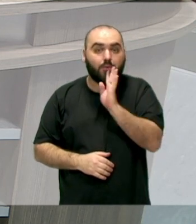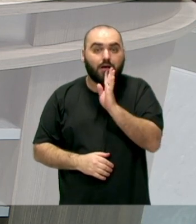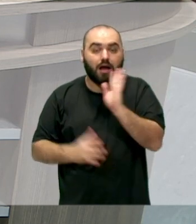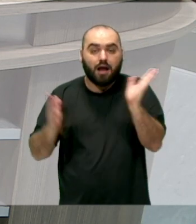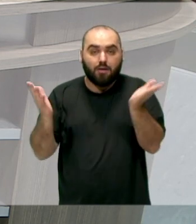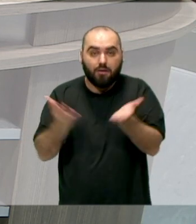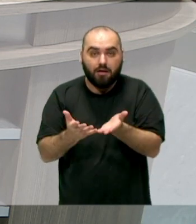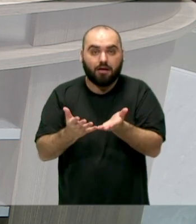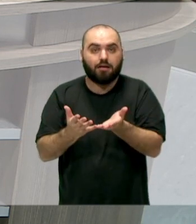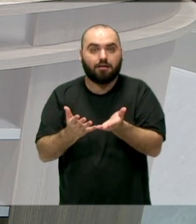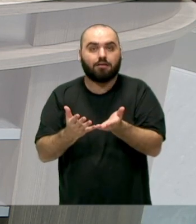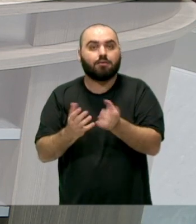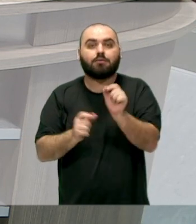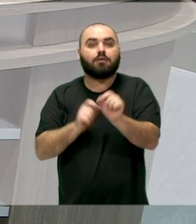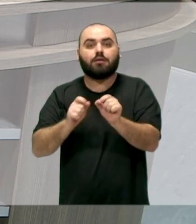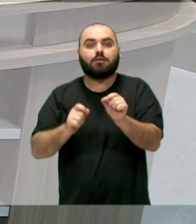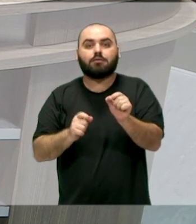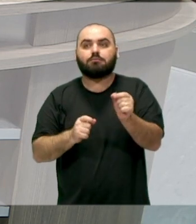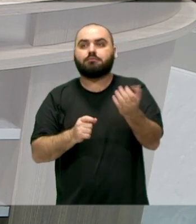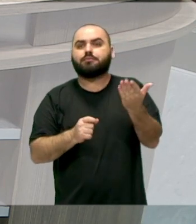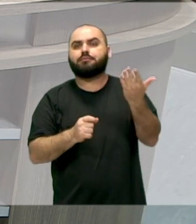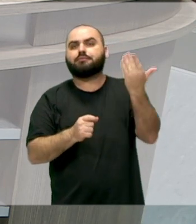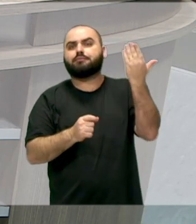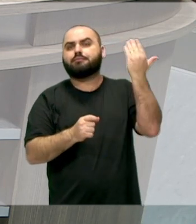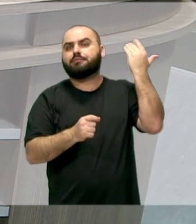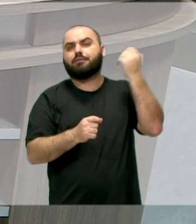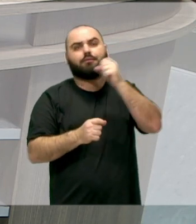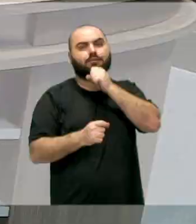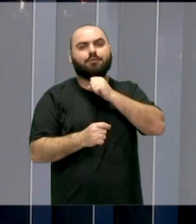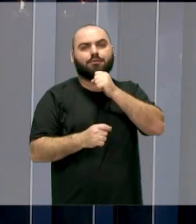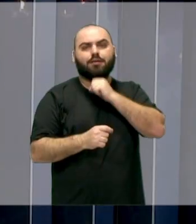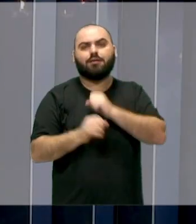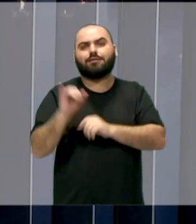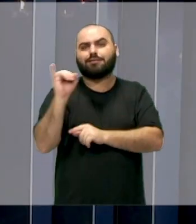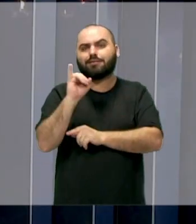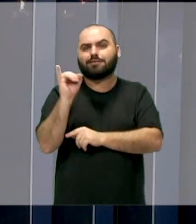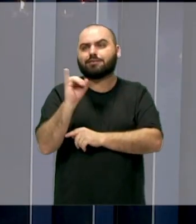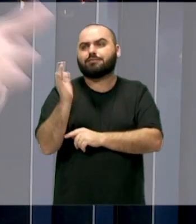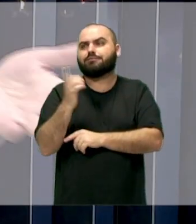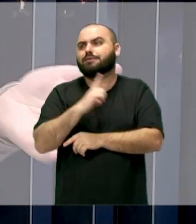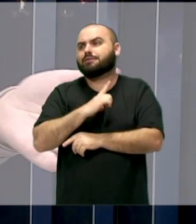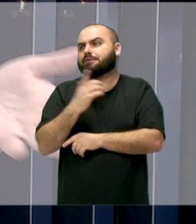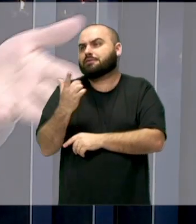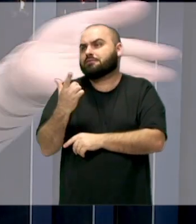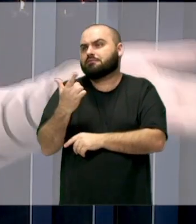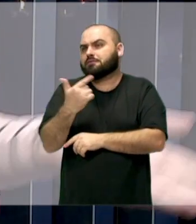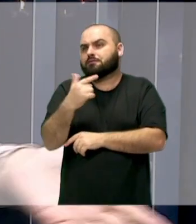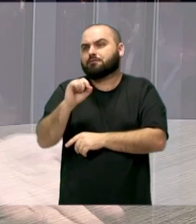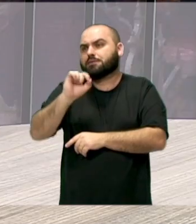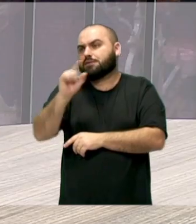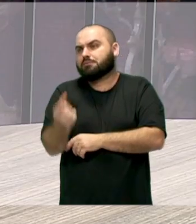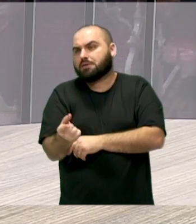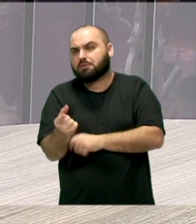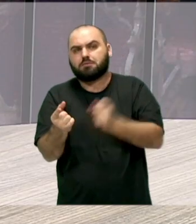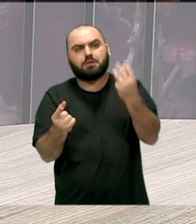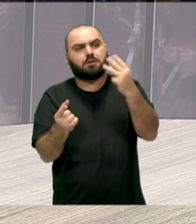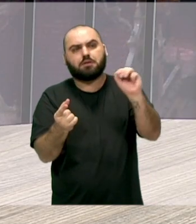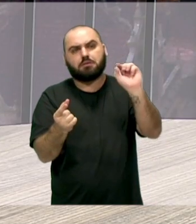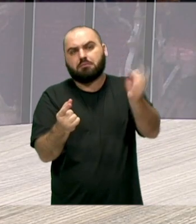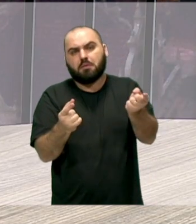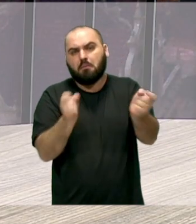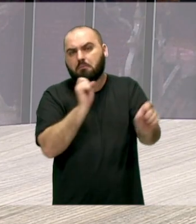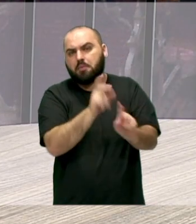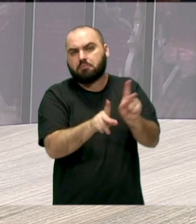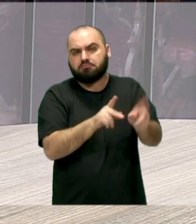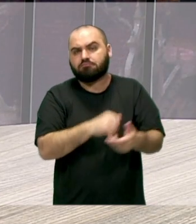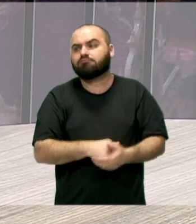que isso vem de longa data, mesmo quando Itajaí, sei lá, tinha o quê? 20 mil, 30 mil habitantes. É muito